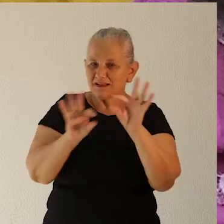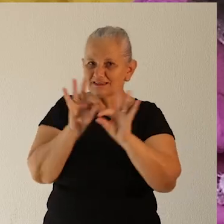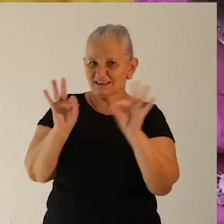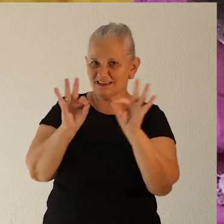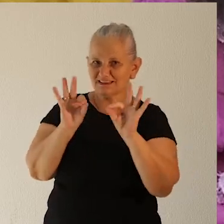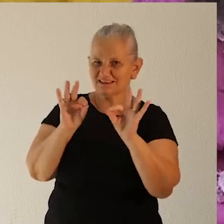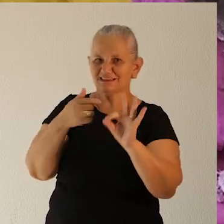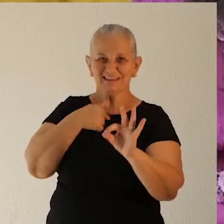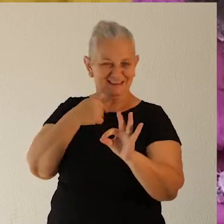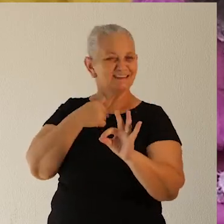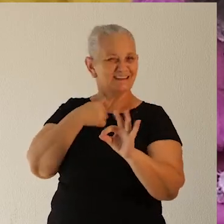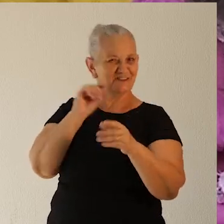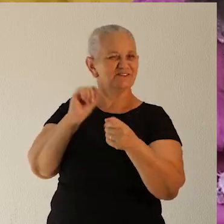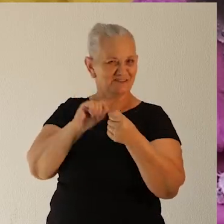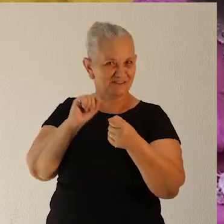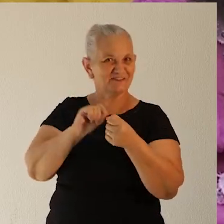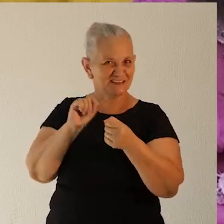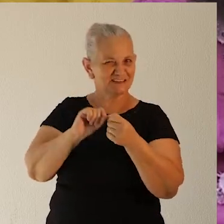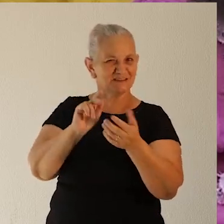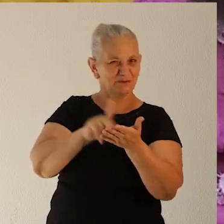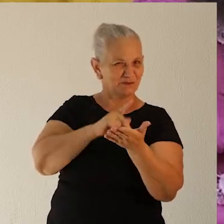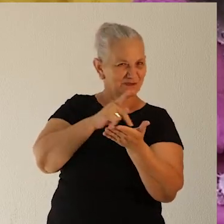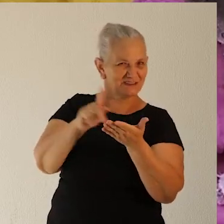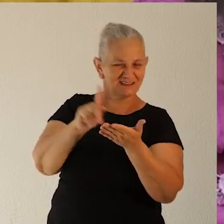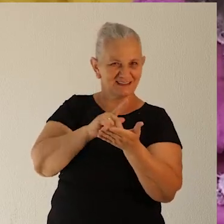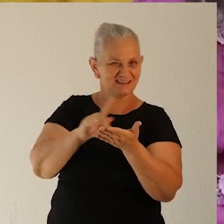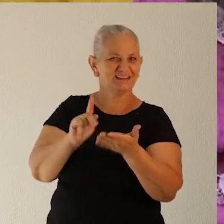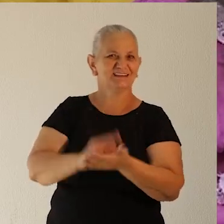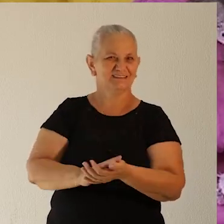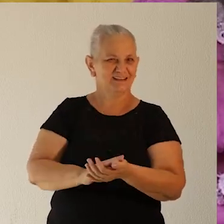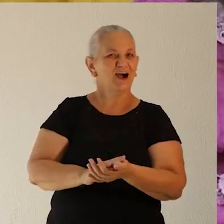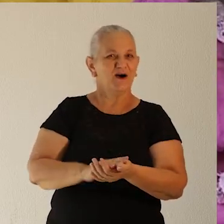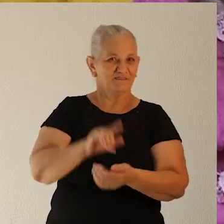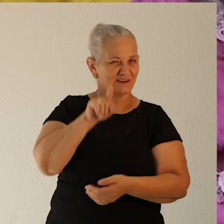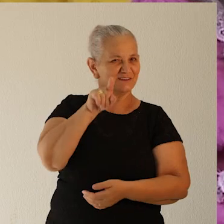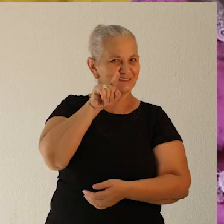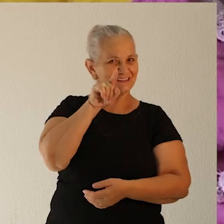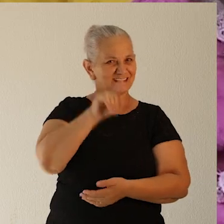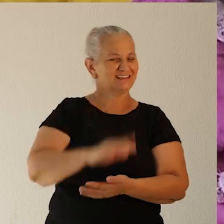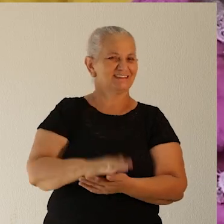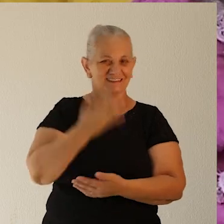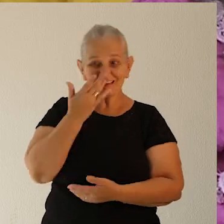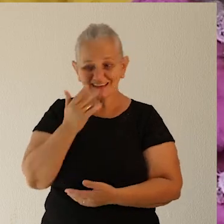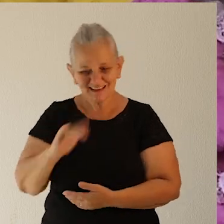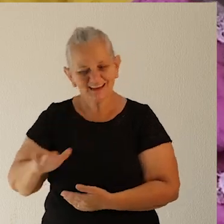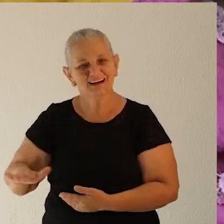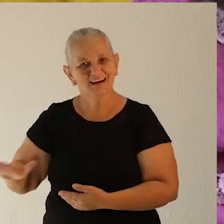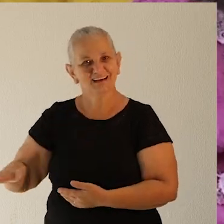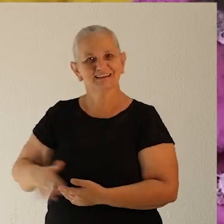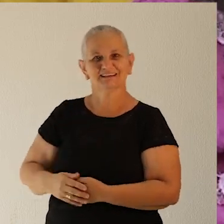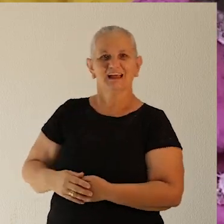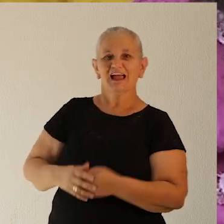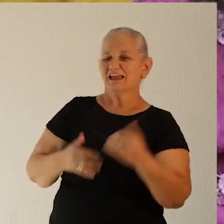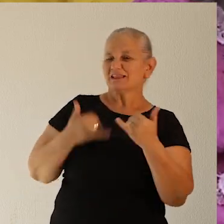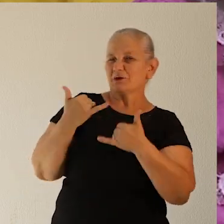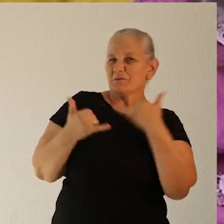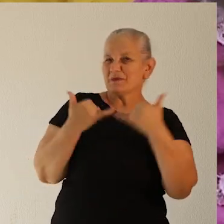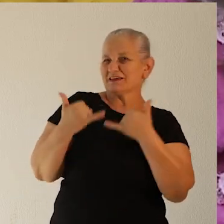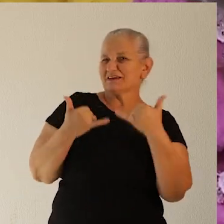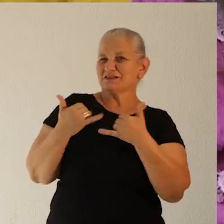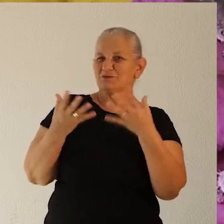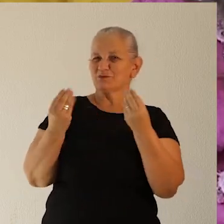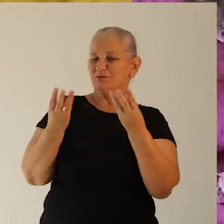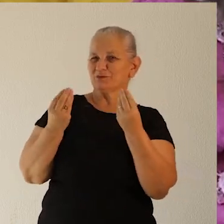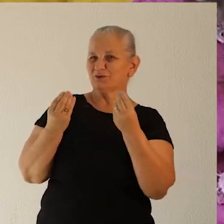essa poesia, inclusive, que serve para vocês. Brincadeira de criança, né? Para vocês que estão nessa fase de brincar bastante.